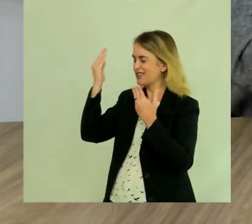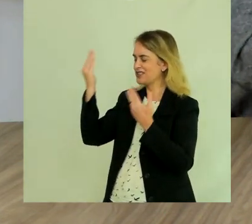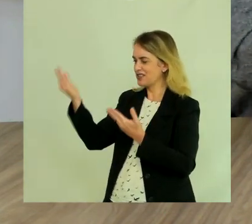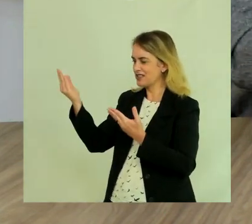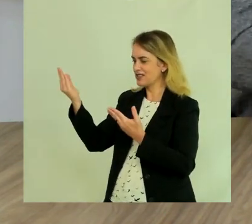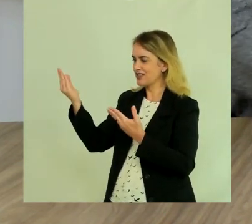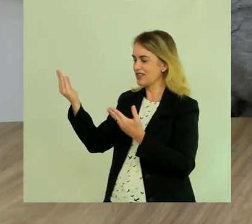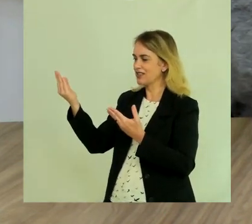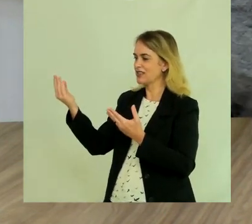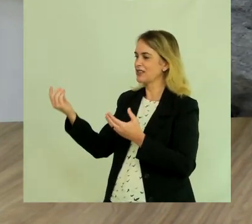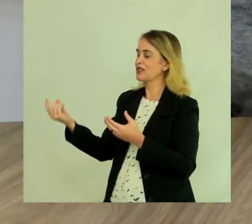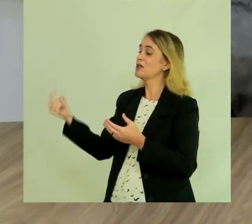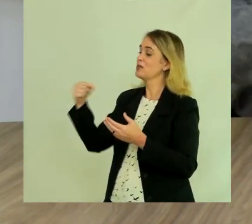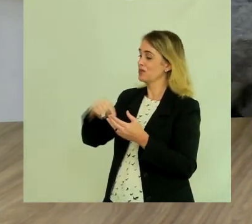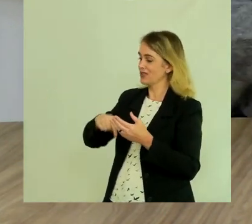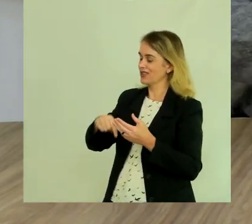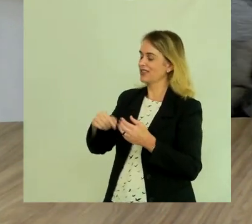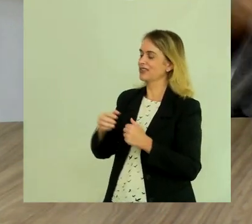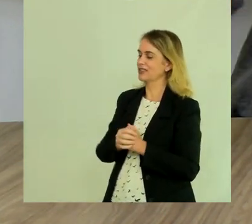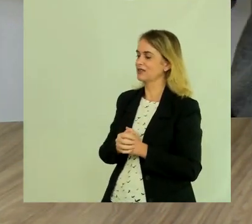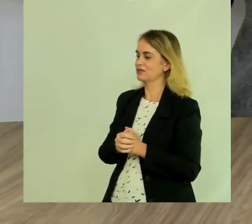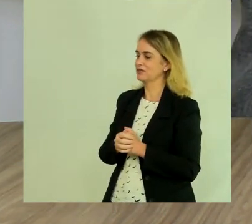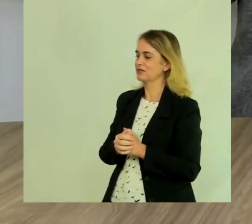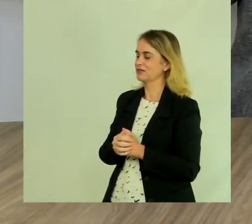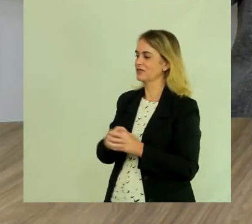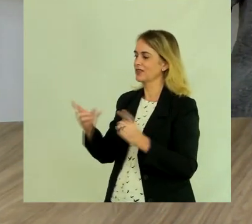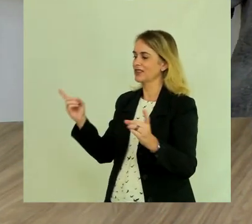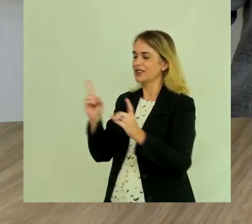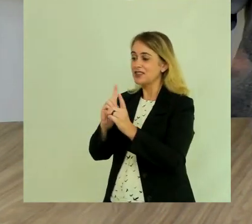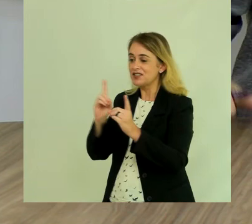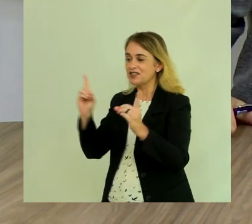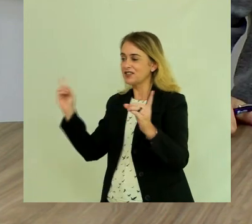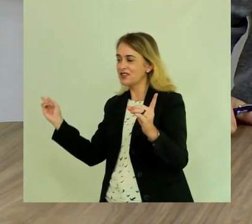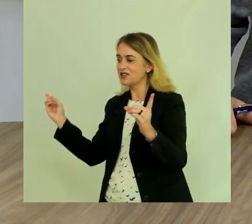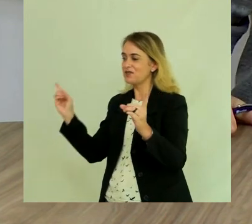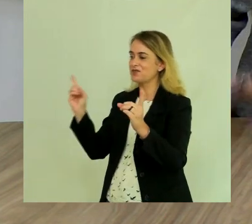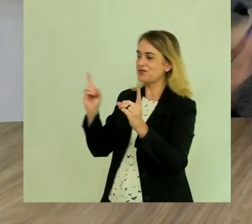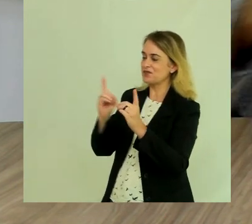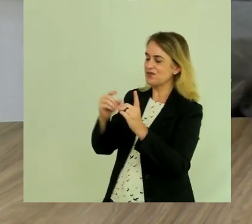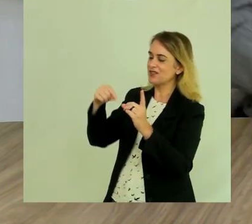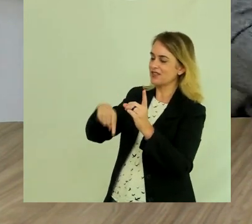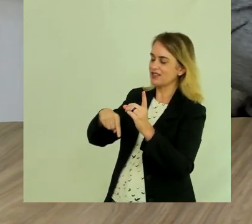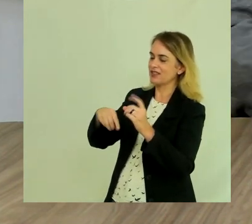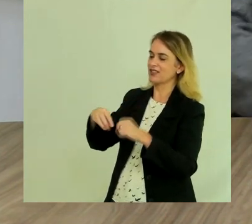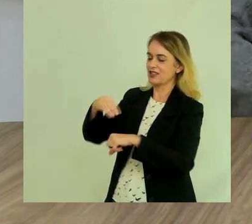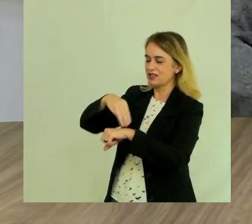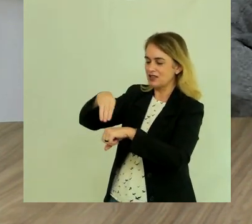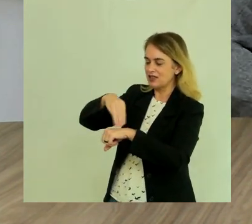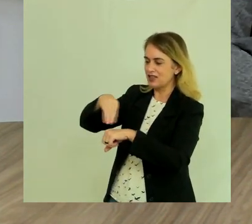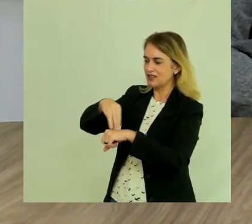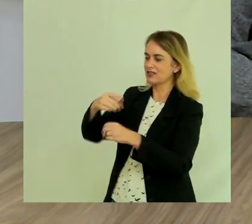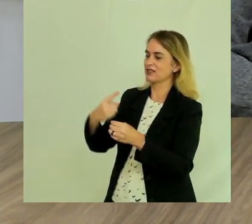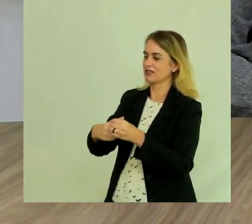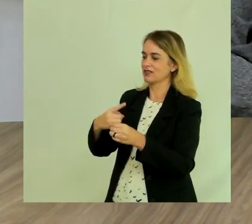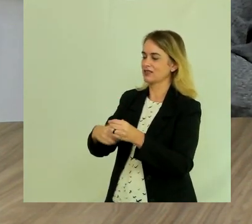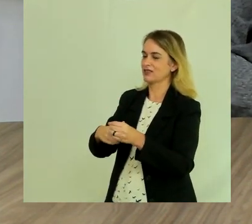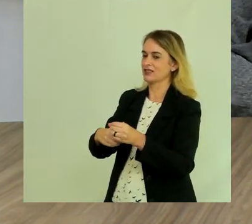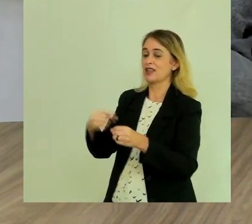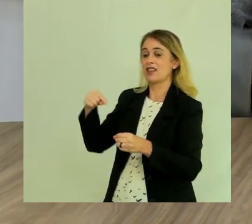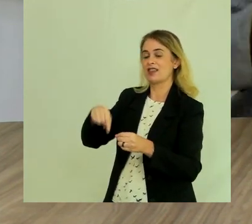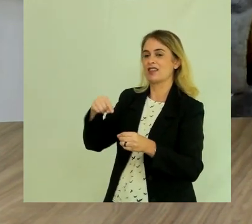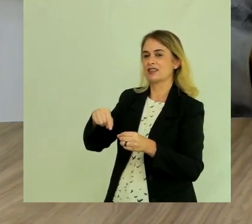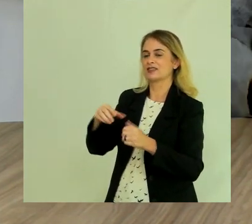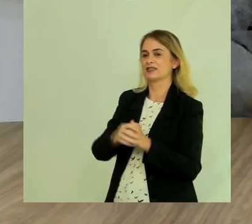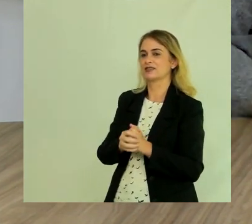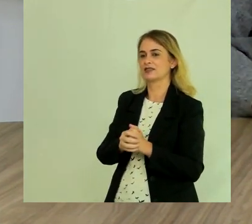pela disponibilidade. A Rita se deslocou lá de Manhumirim, em Minas Gerais, veio aqui até o nosso estúdio,